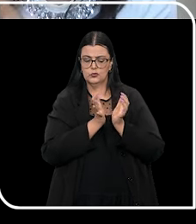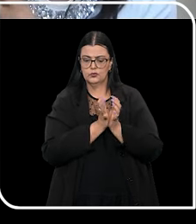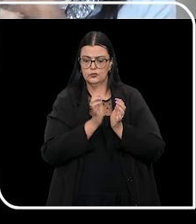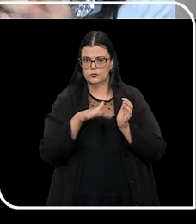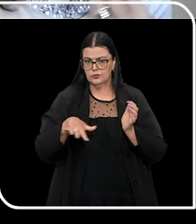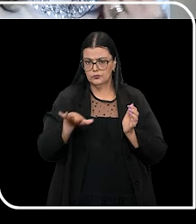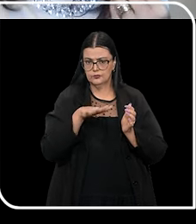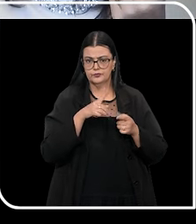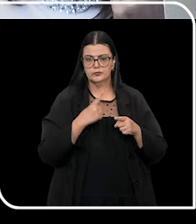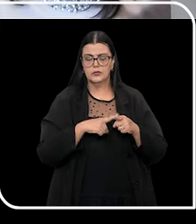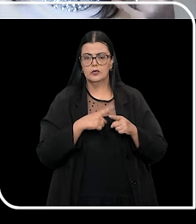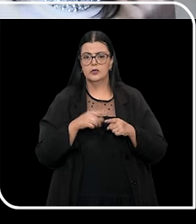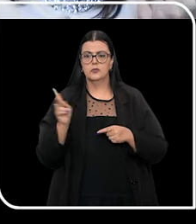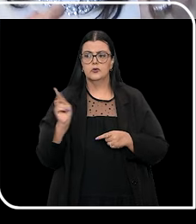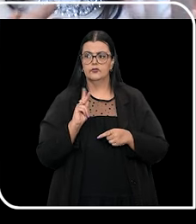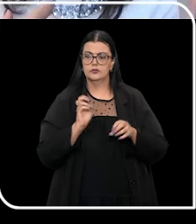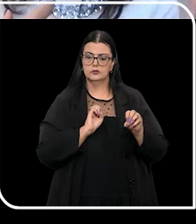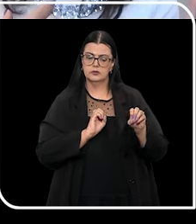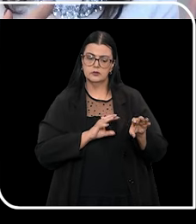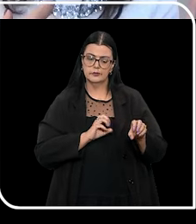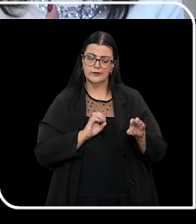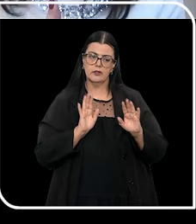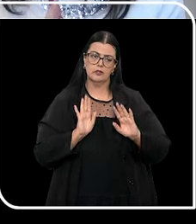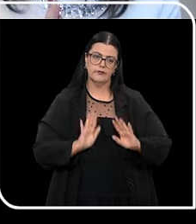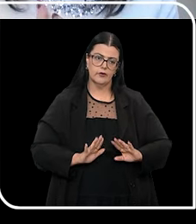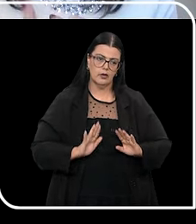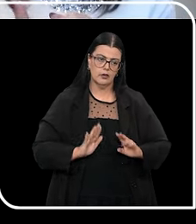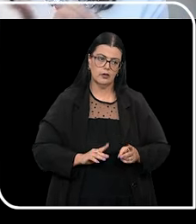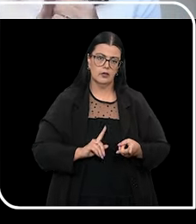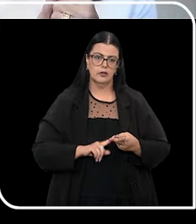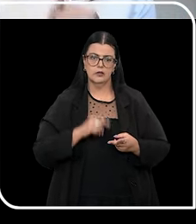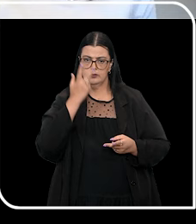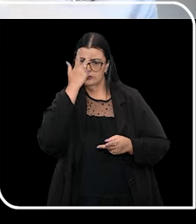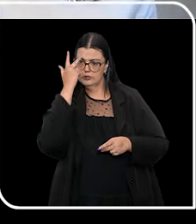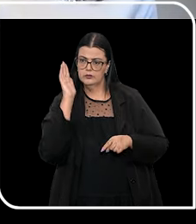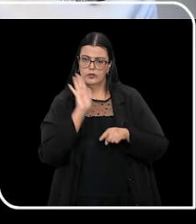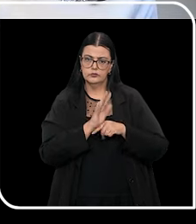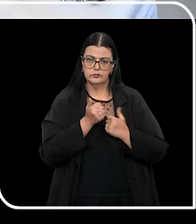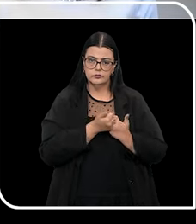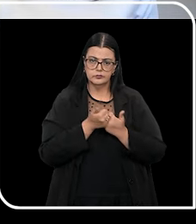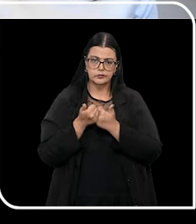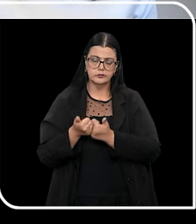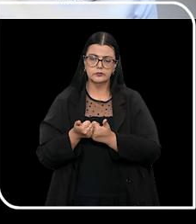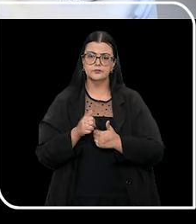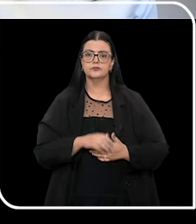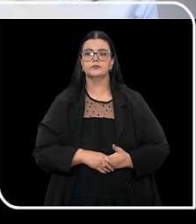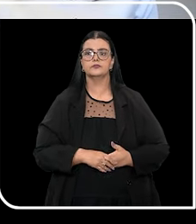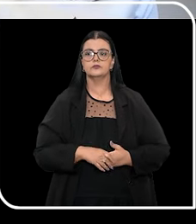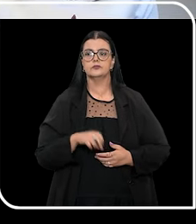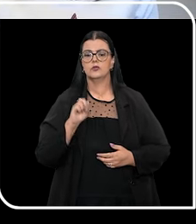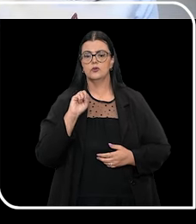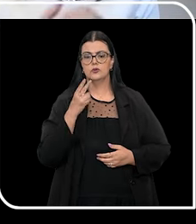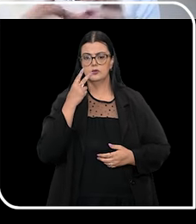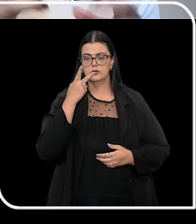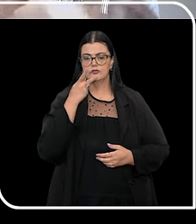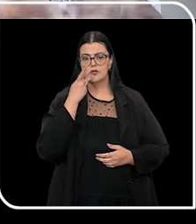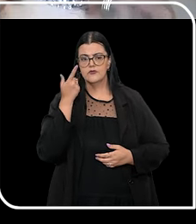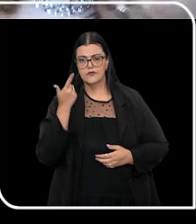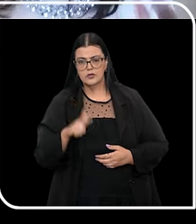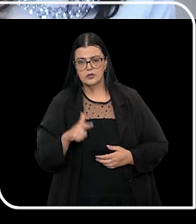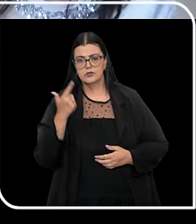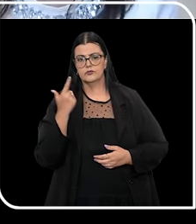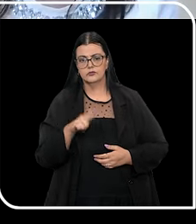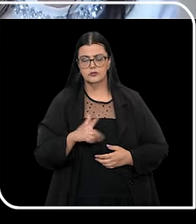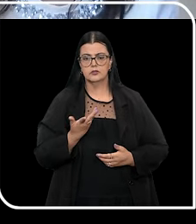turma porque o meu O professor vai ensinar mais lento porque o outro precisa de ajuda ou eh a gente vai